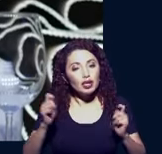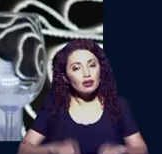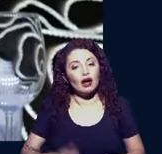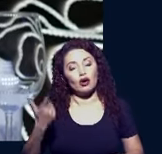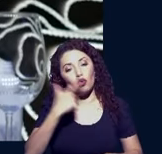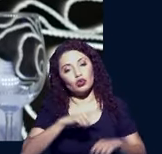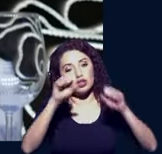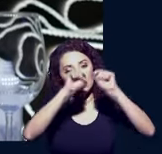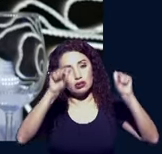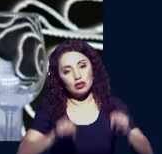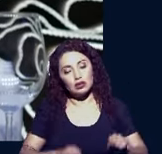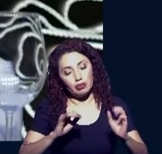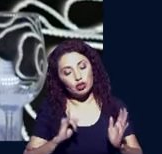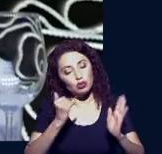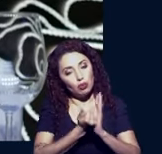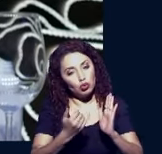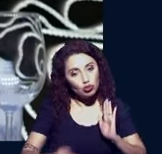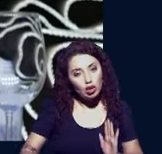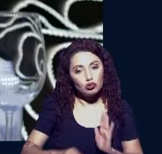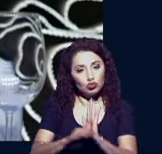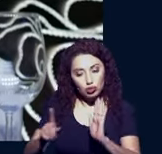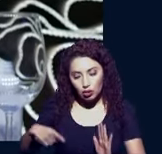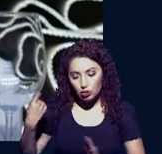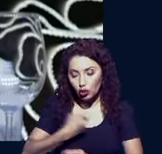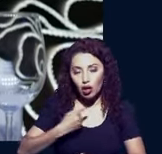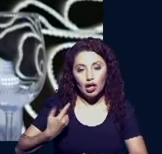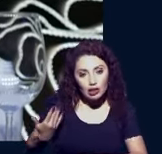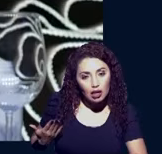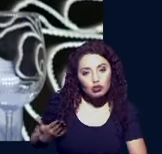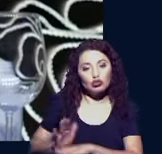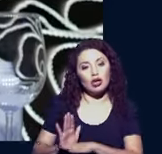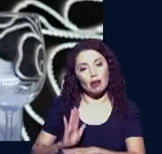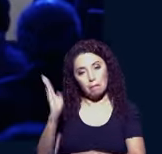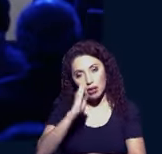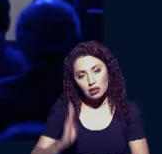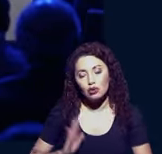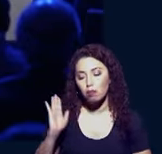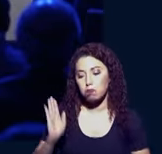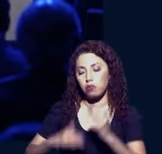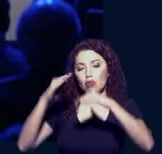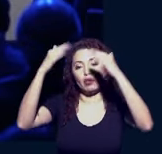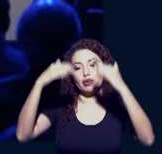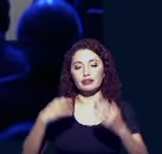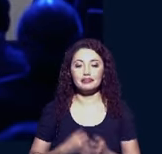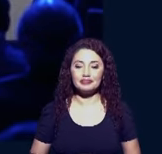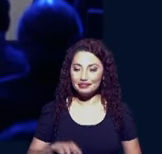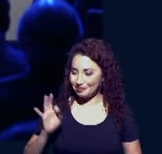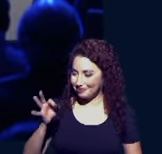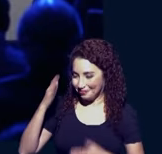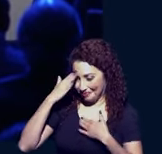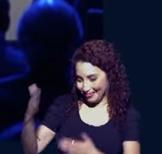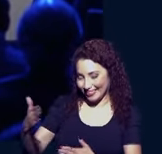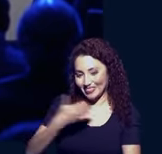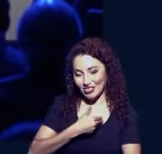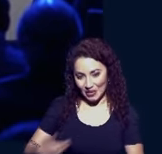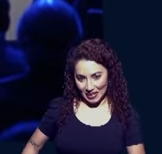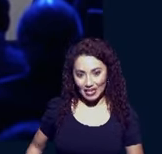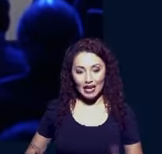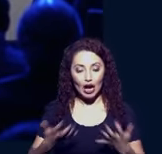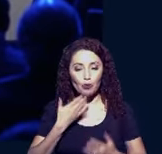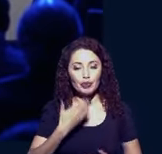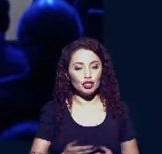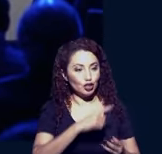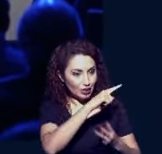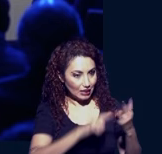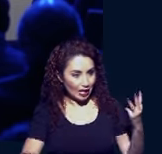tributário que ajude a gente a fazer o desenvolvimento do nosso país obrigado Governador queria pedir que os outros três